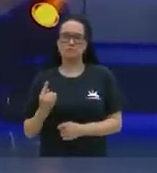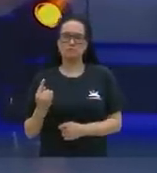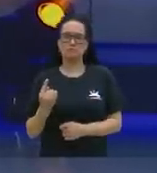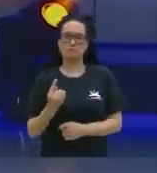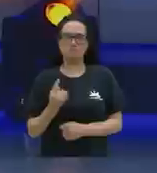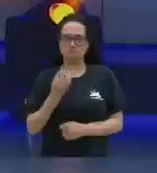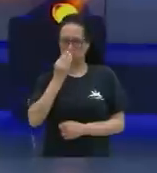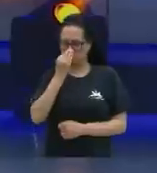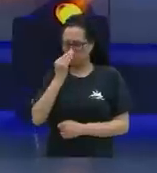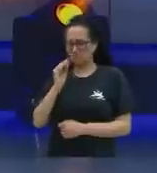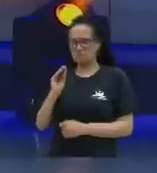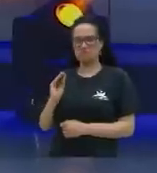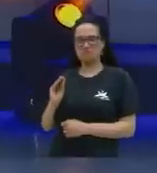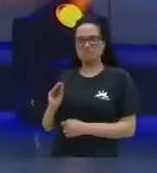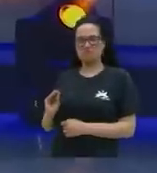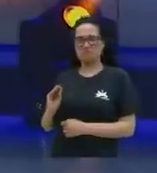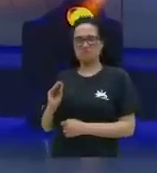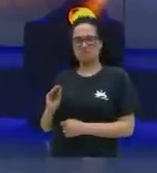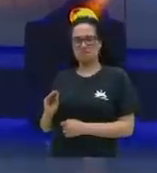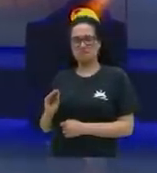desprezo.